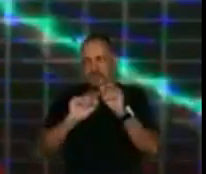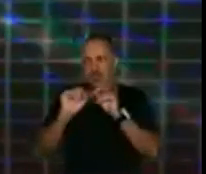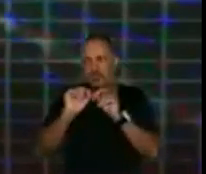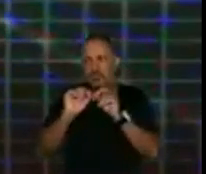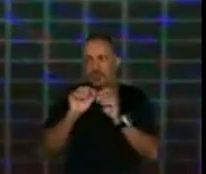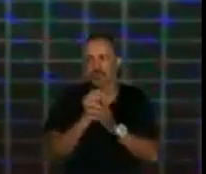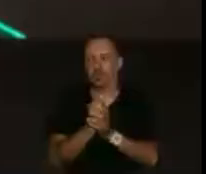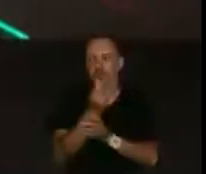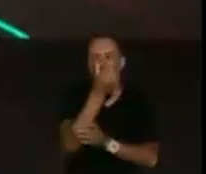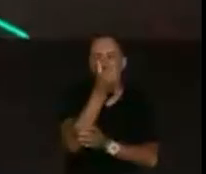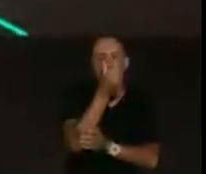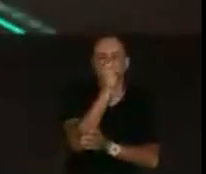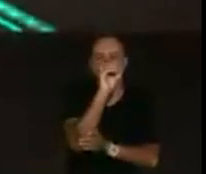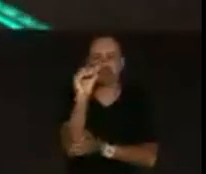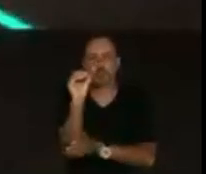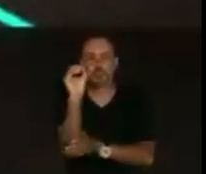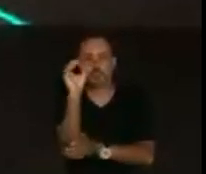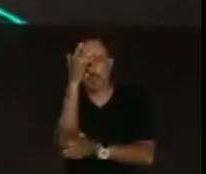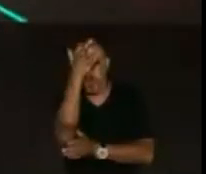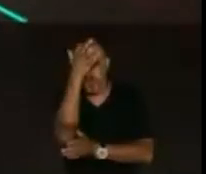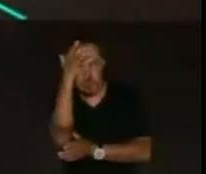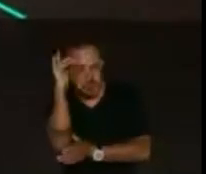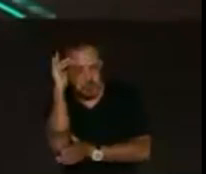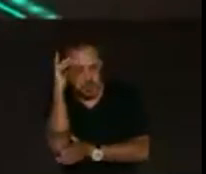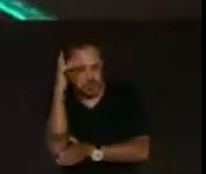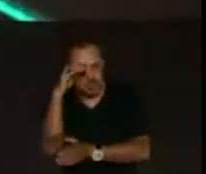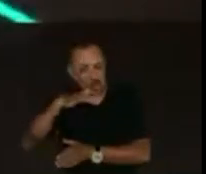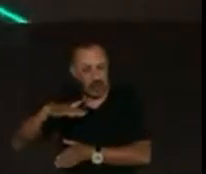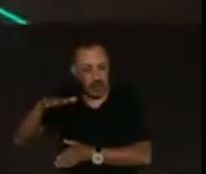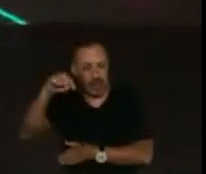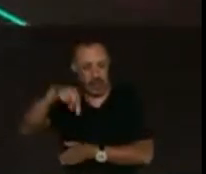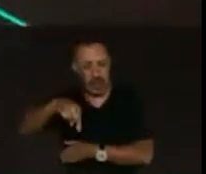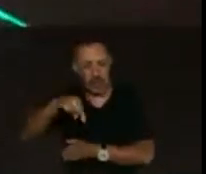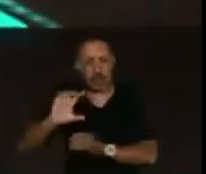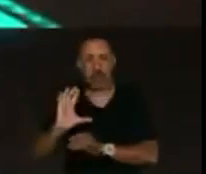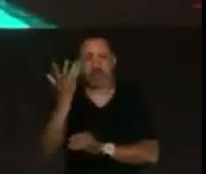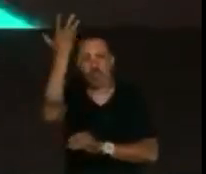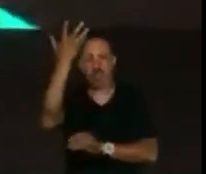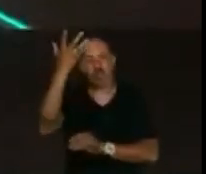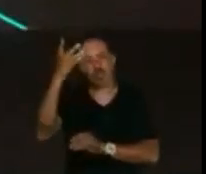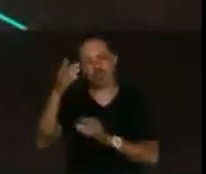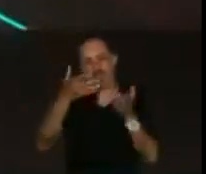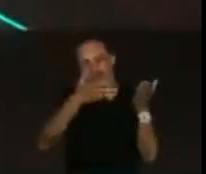de 600 pessoas que passaram por aqui, por esse evento, ao longo desses dias,